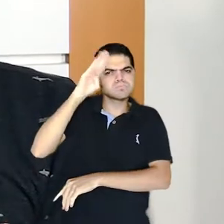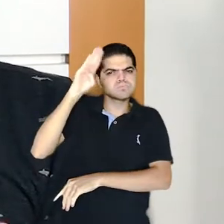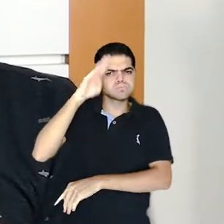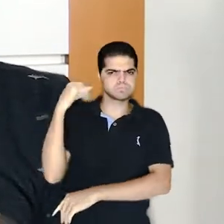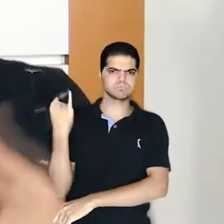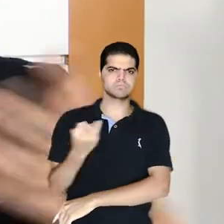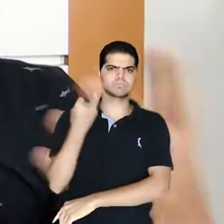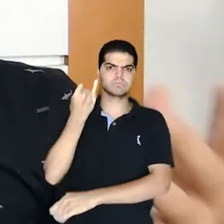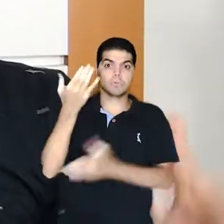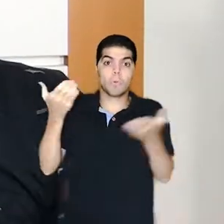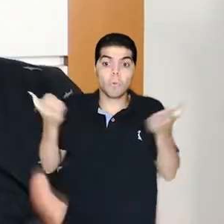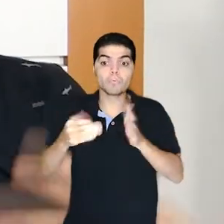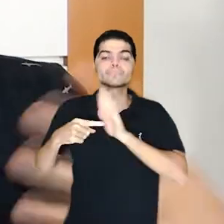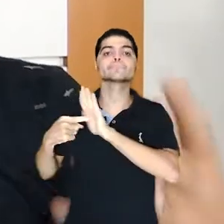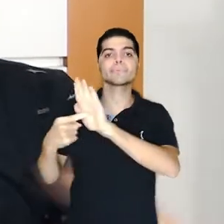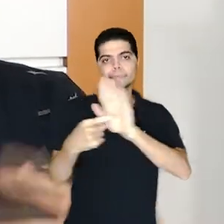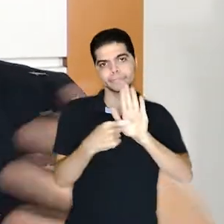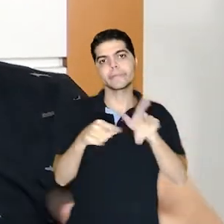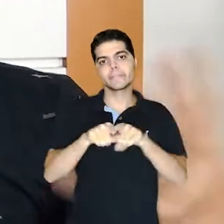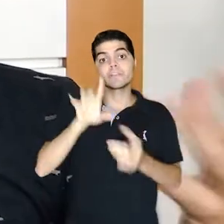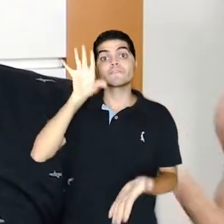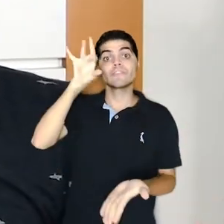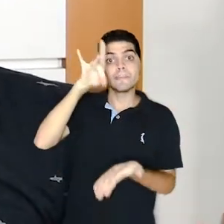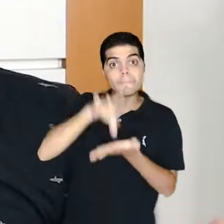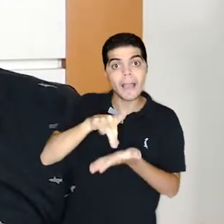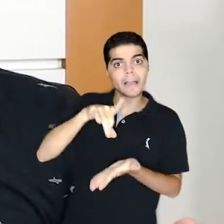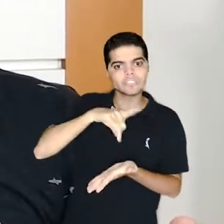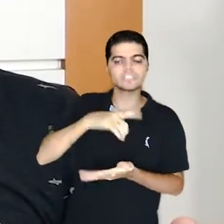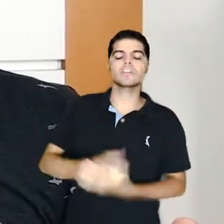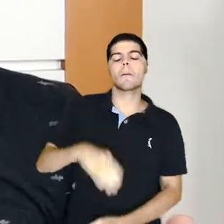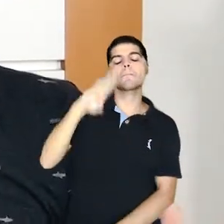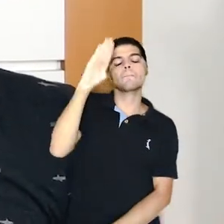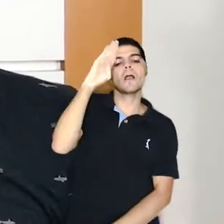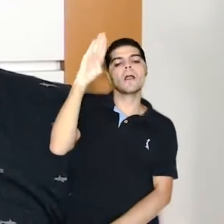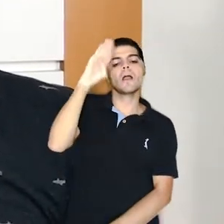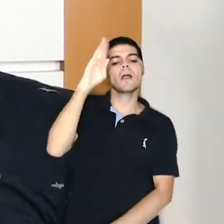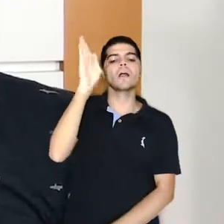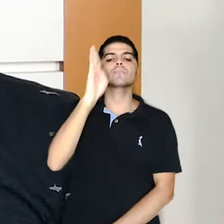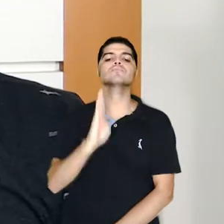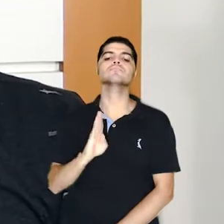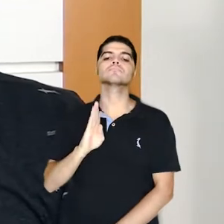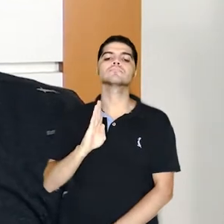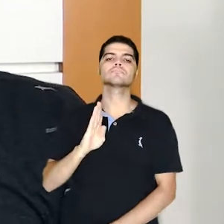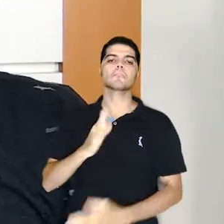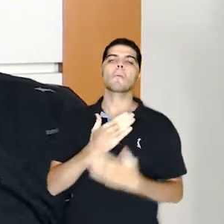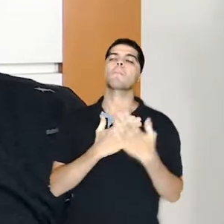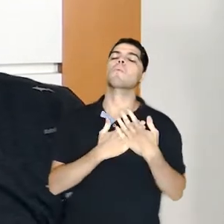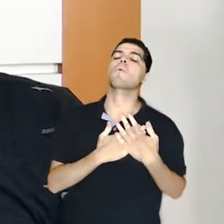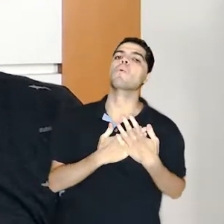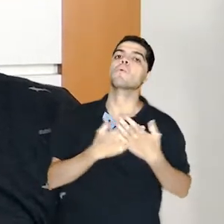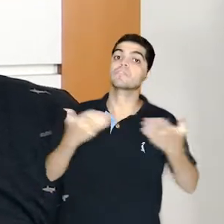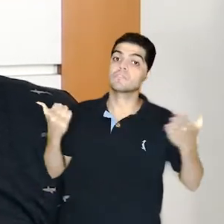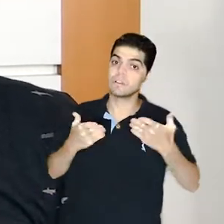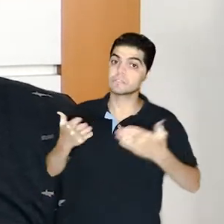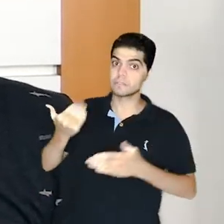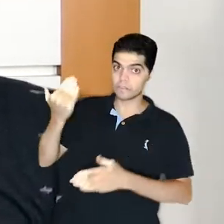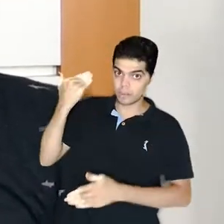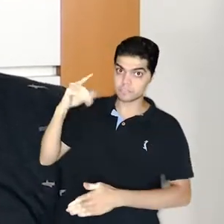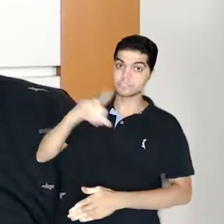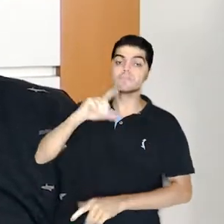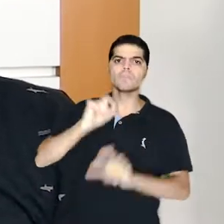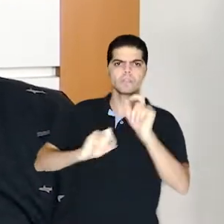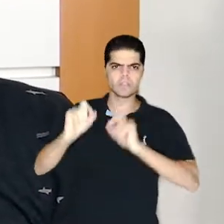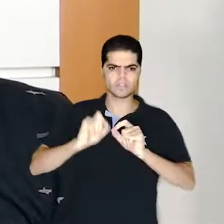muito feito hoje, ou então para afirmar e criar um patriotismo brasileiro. Afinal de contas, a gente não pode esquecer que na época da ditadura